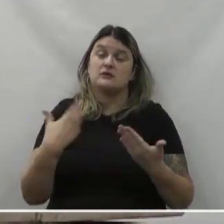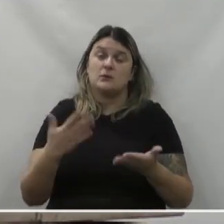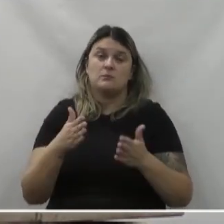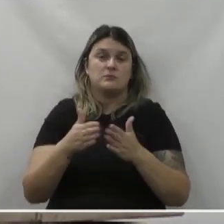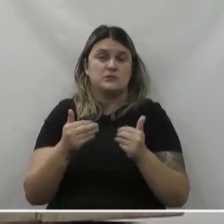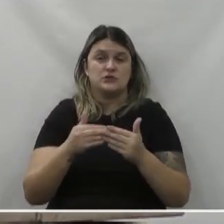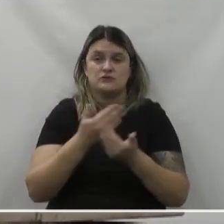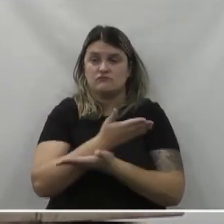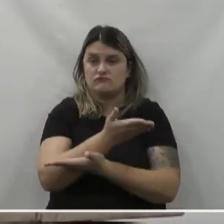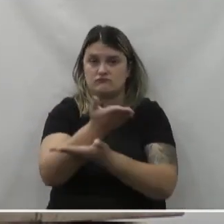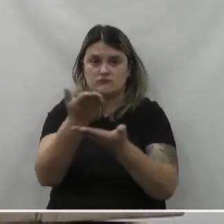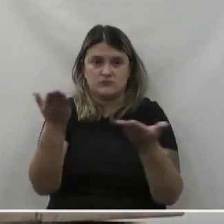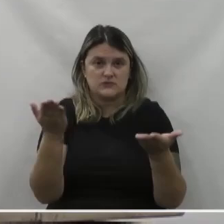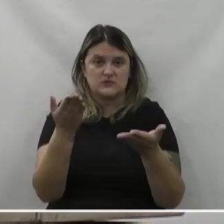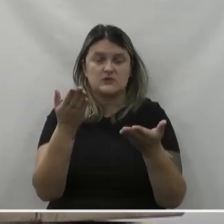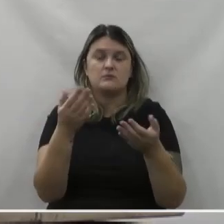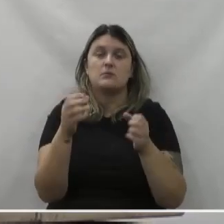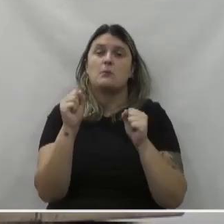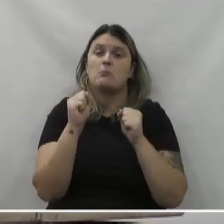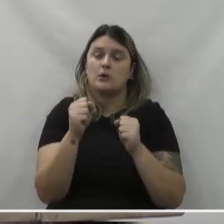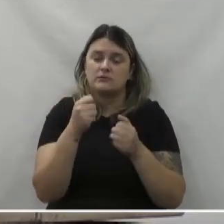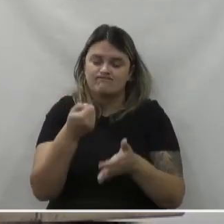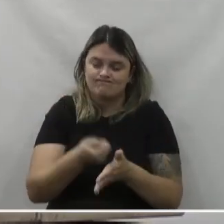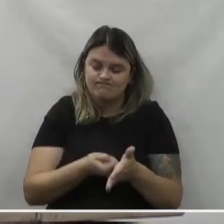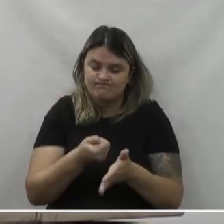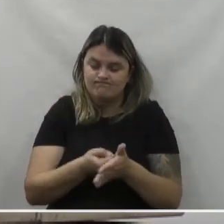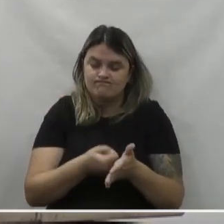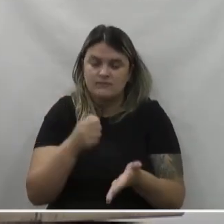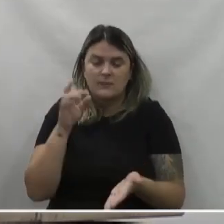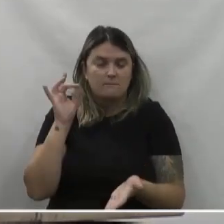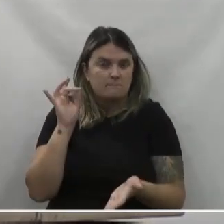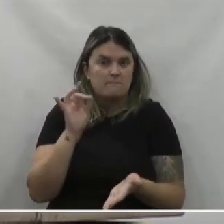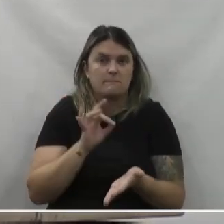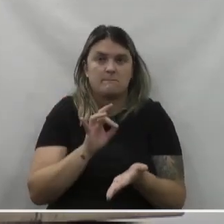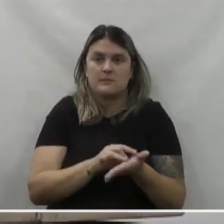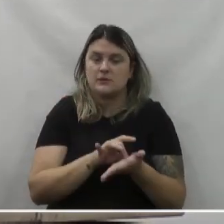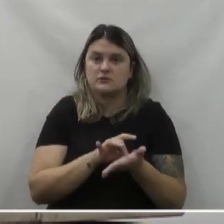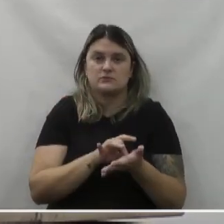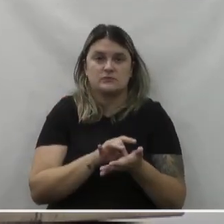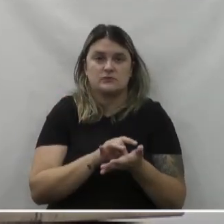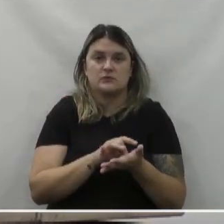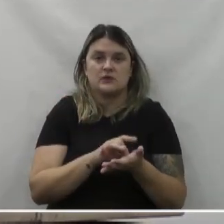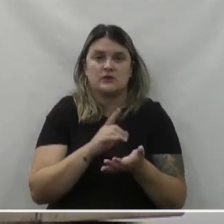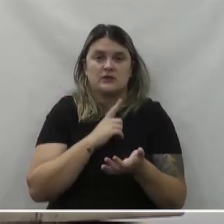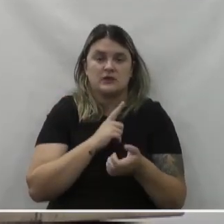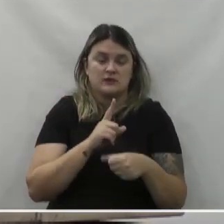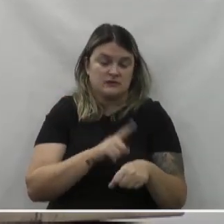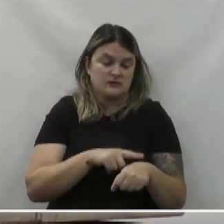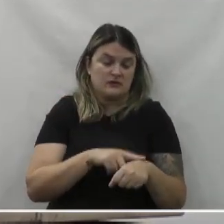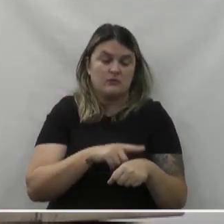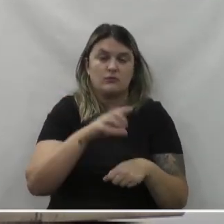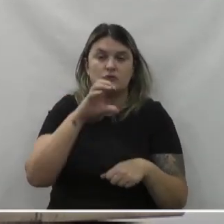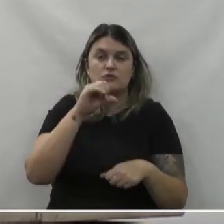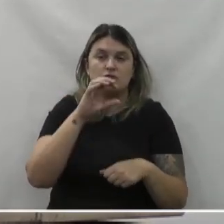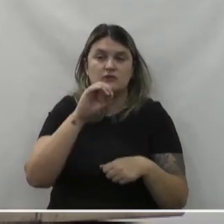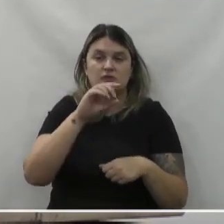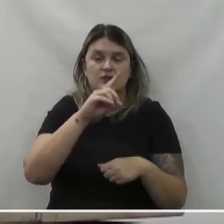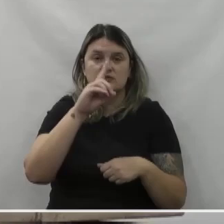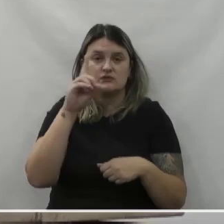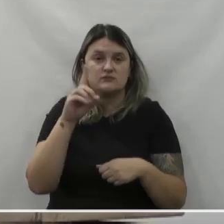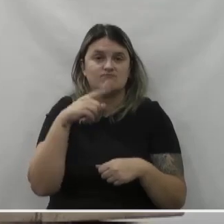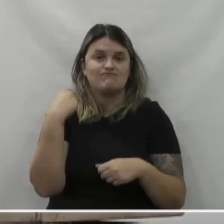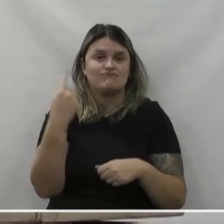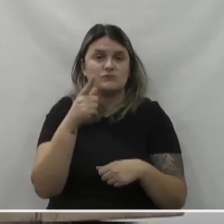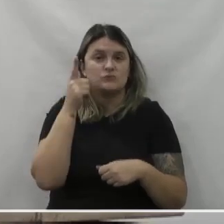de todos para que a gente possa cobrar. Aqui nesse requerimento tem um prazo de 90 dias para que a gente